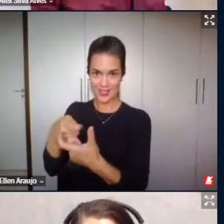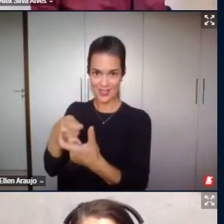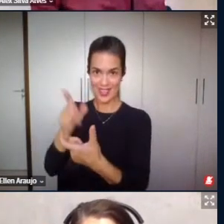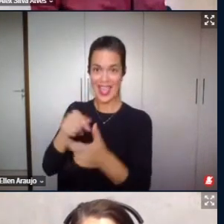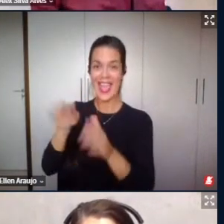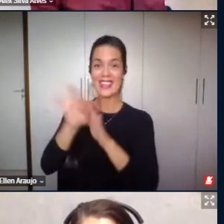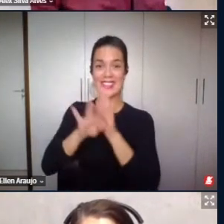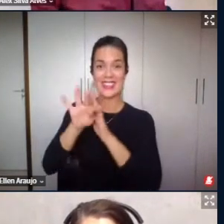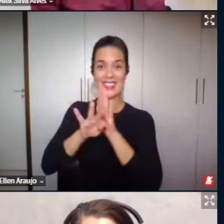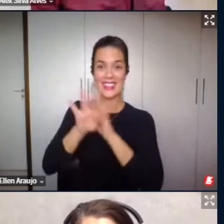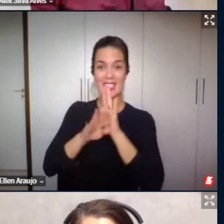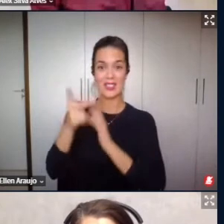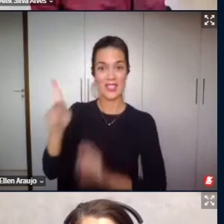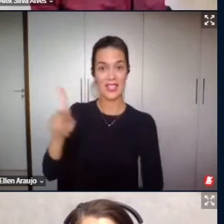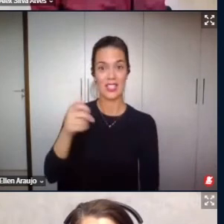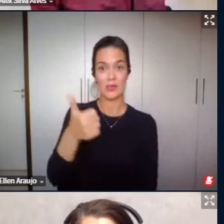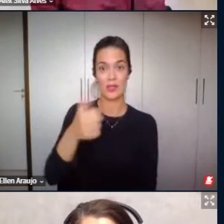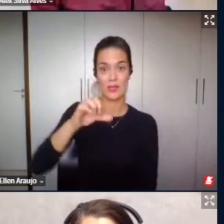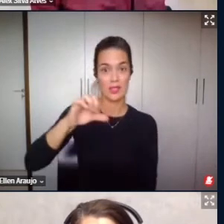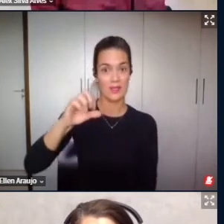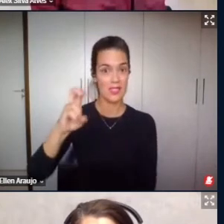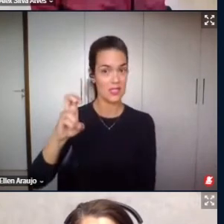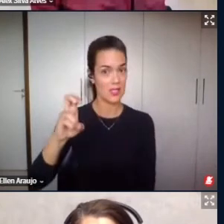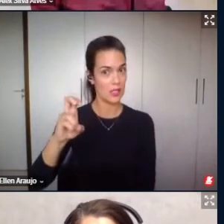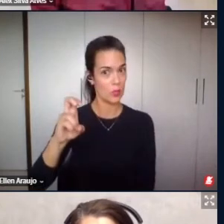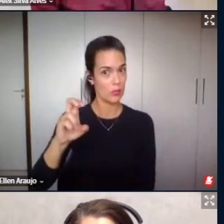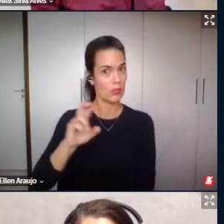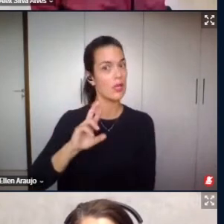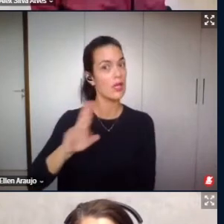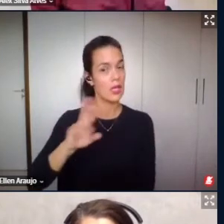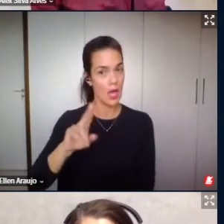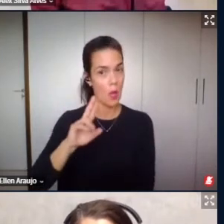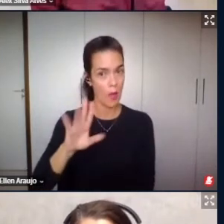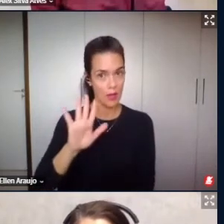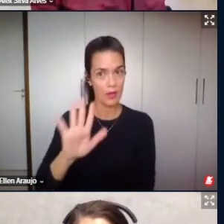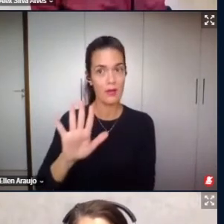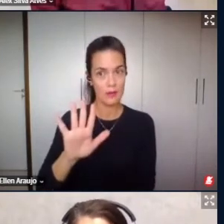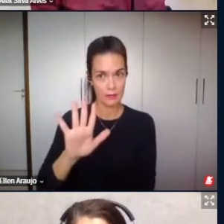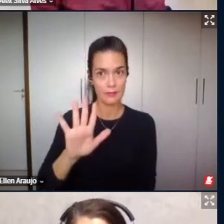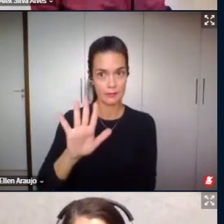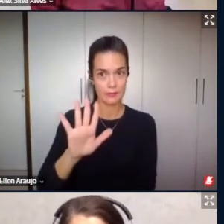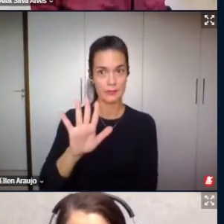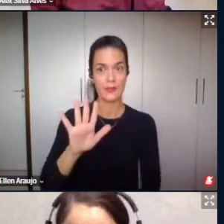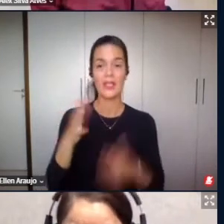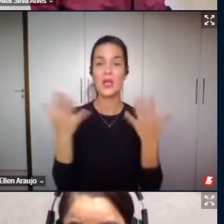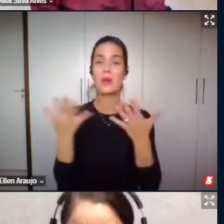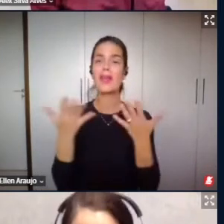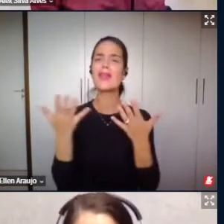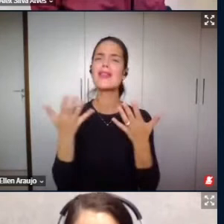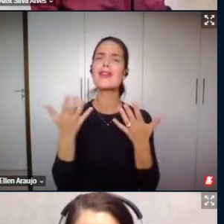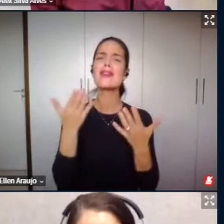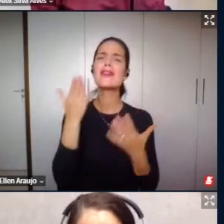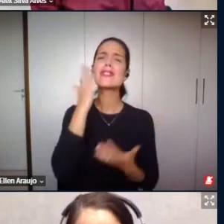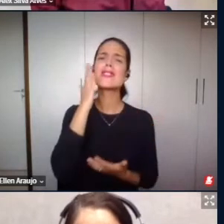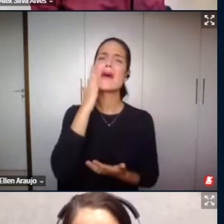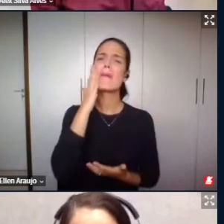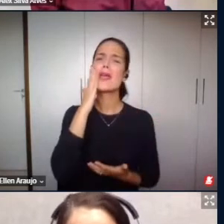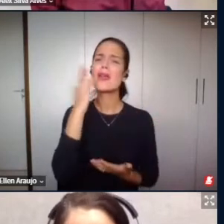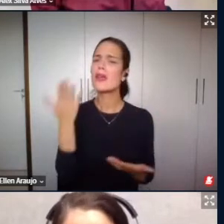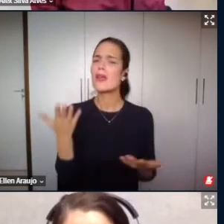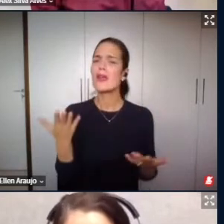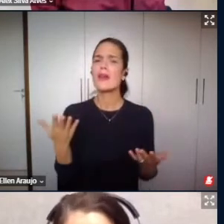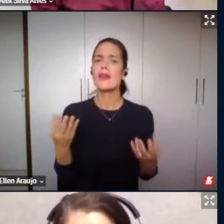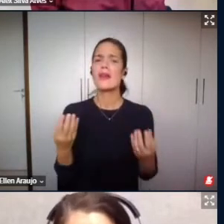e não foi. Tá? Mais adiante eu te mostro isso. Eu queria te ouvir um pouquinho, por que que tu...